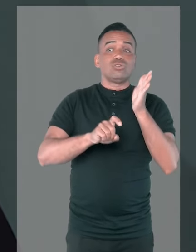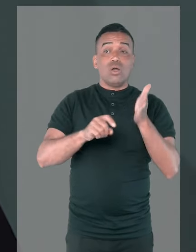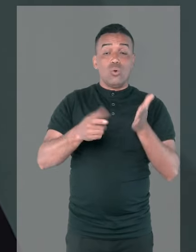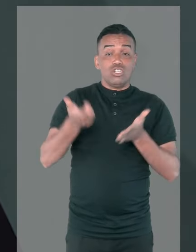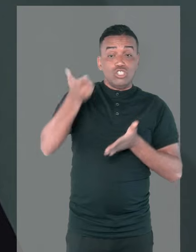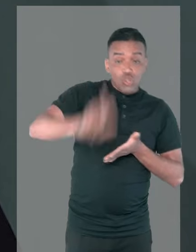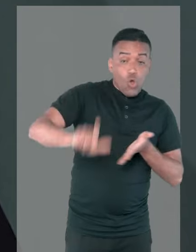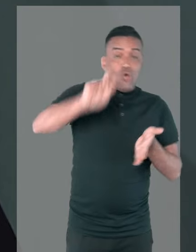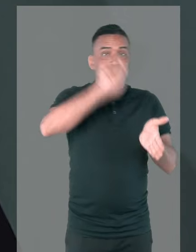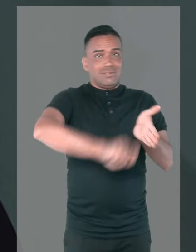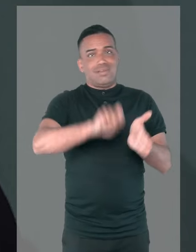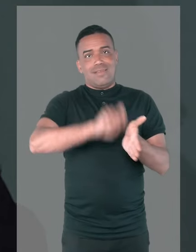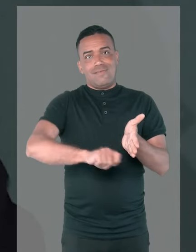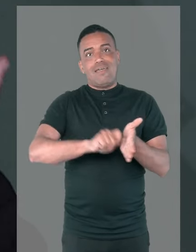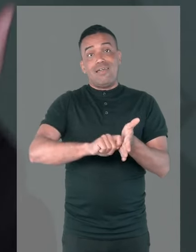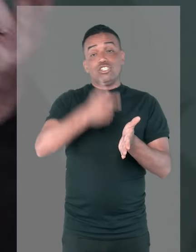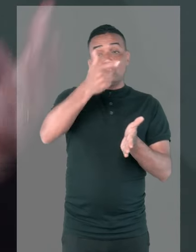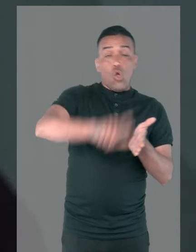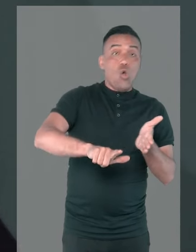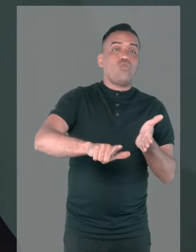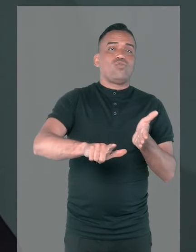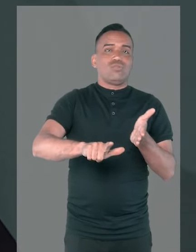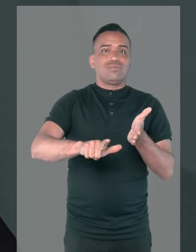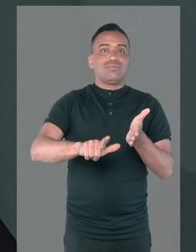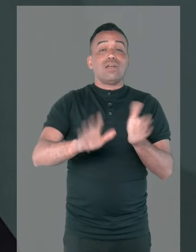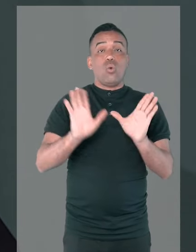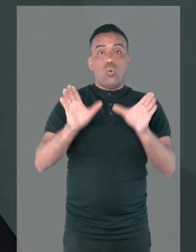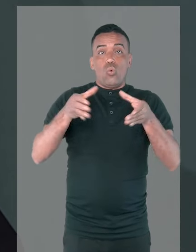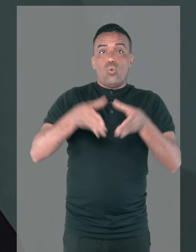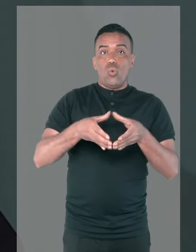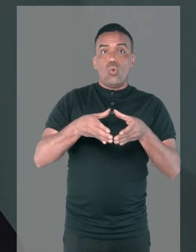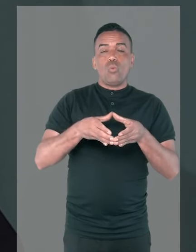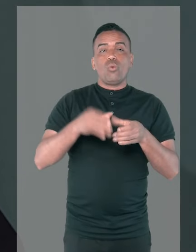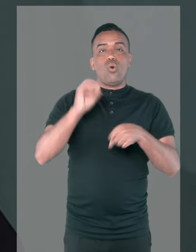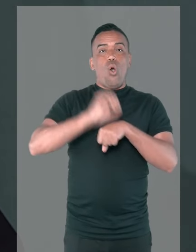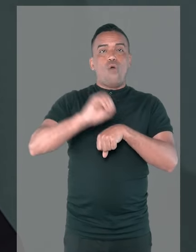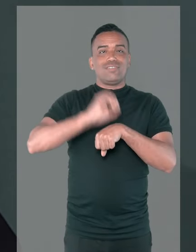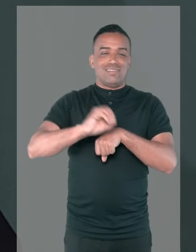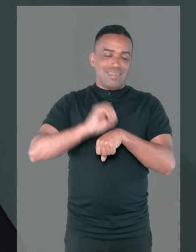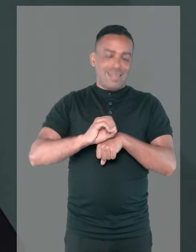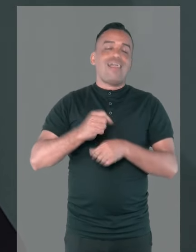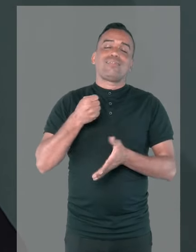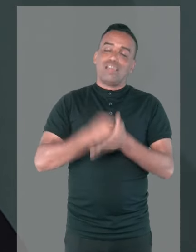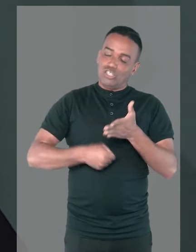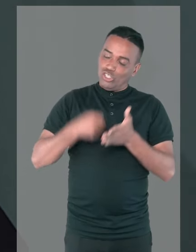importante do trabalho de escrita. E não à toa eu criei um grupo, uma oficina que se dedica a isso.